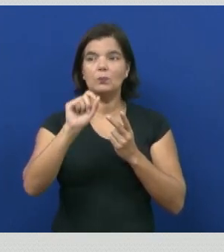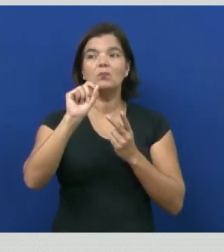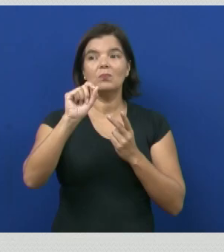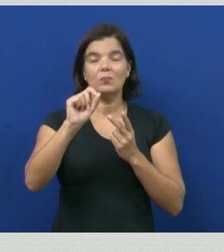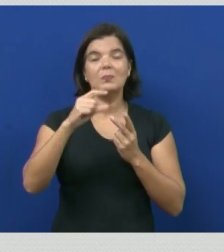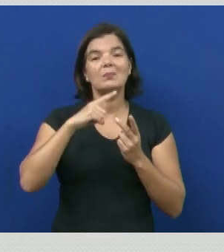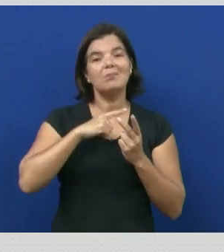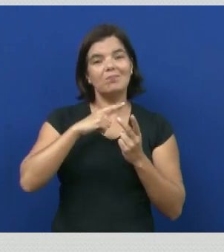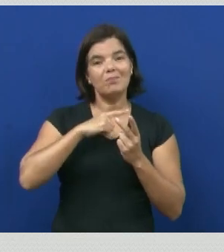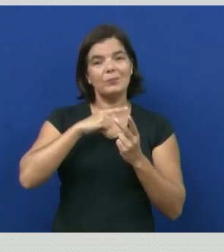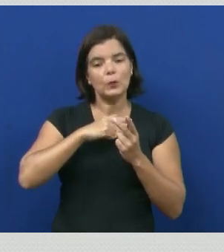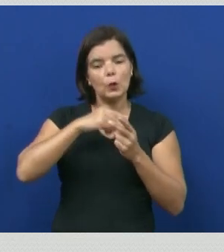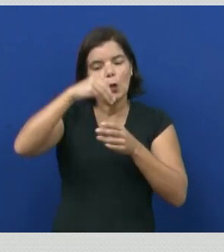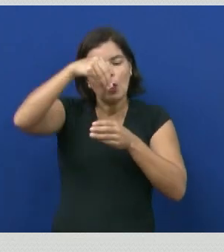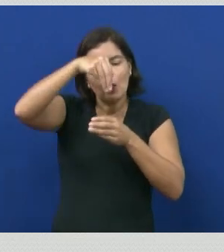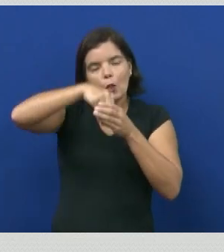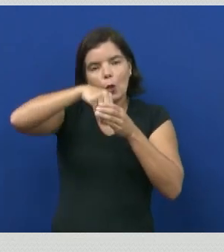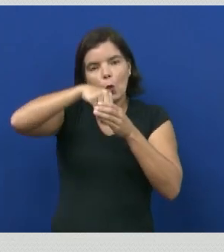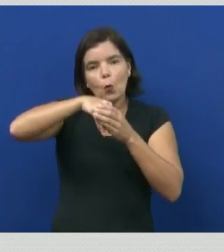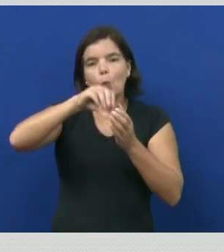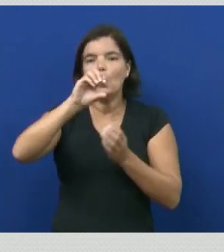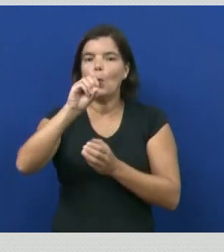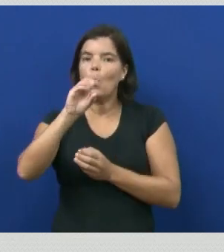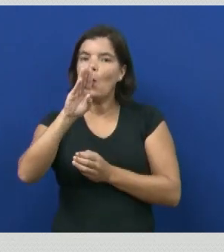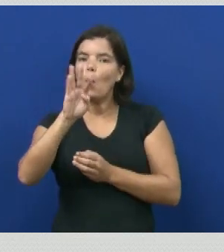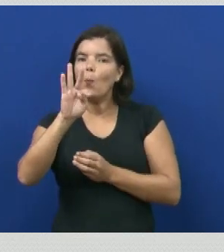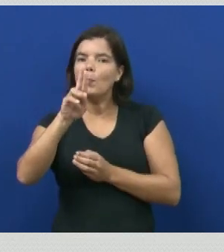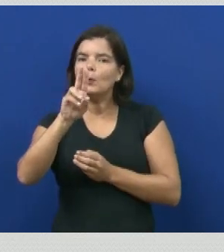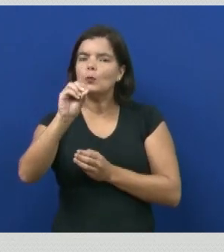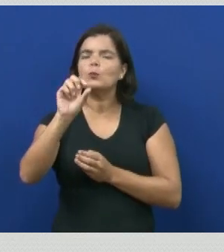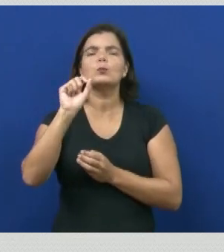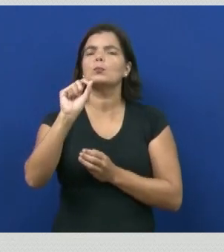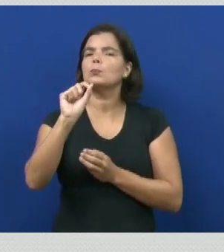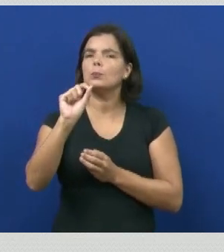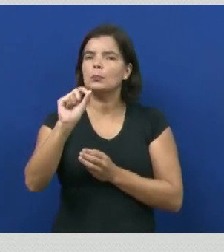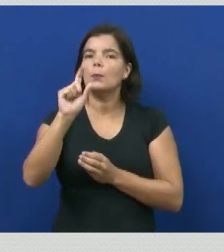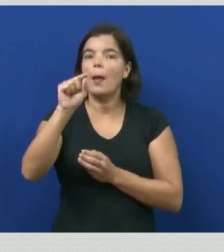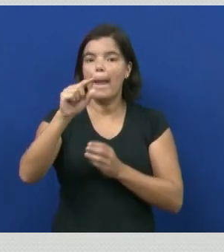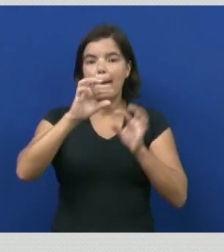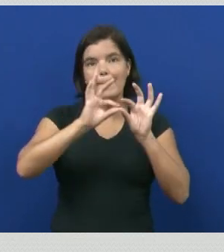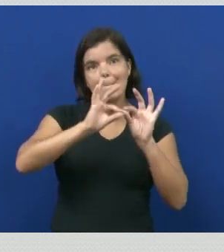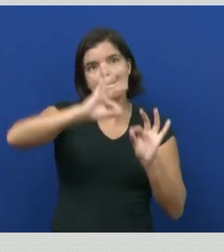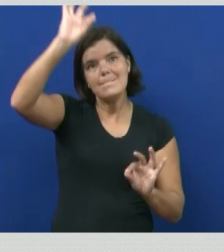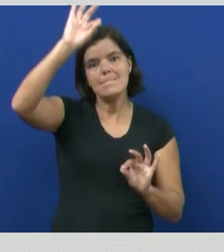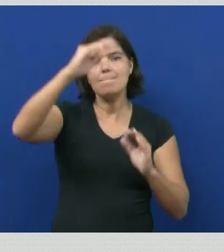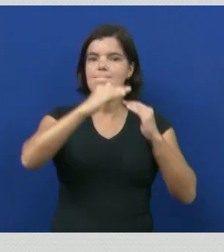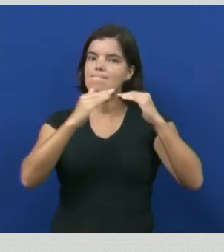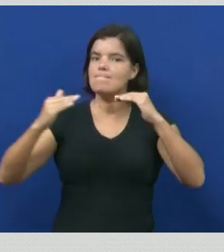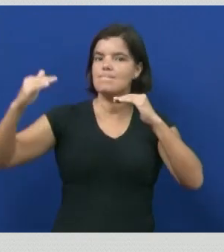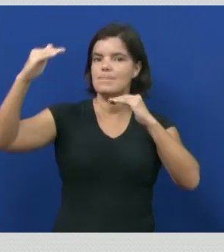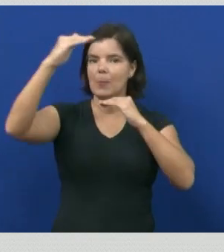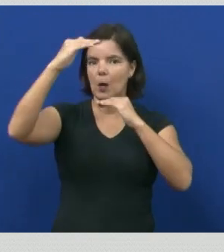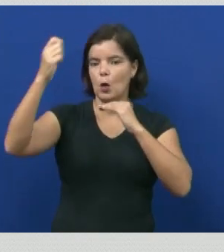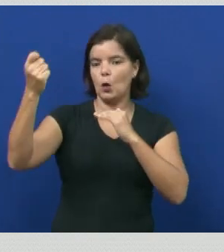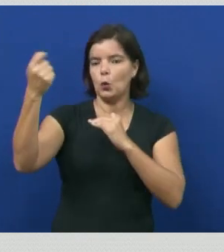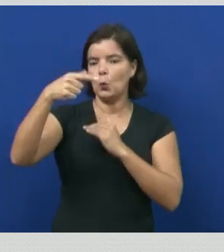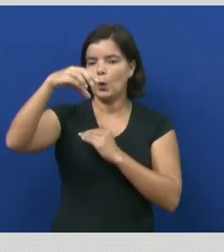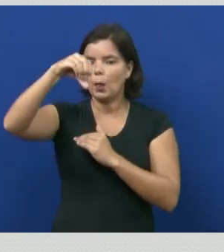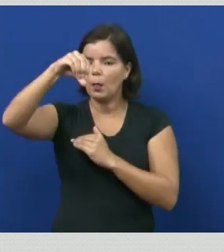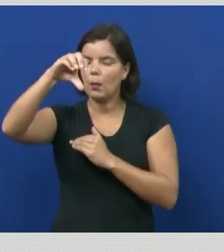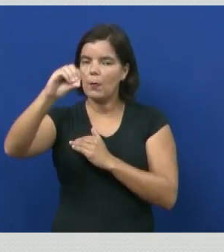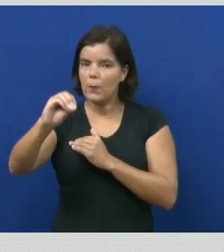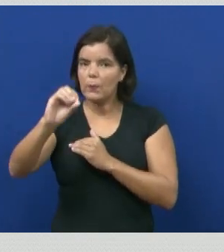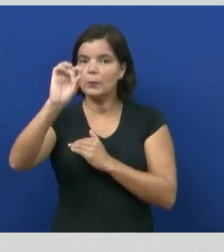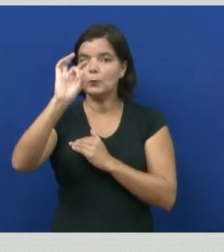é onde temos um ângulo obtuso. O que é um ângulo obtuso? É um ângulo maior que 90 graus. Todo triângulo obtusângulo